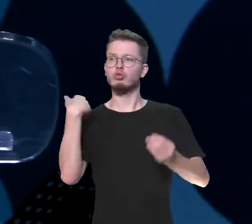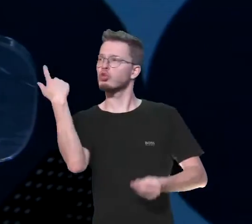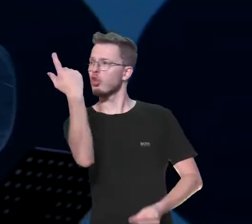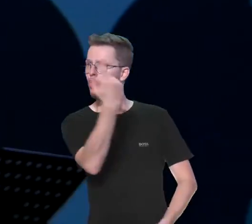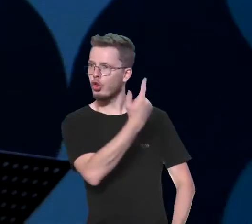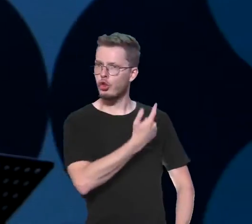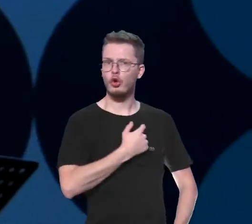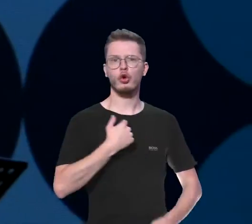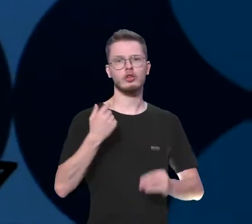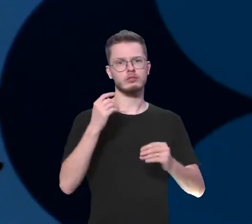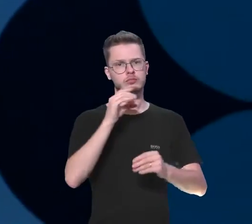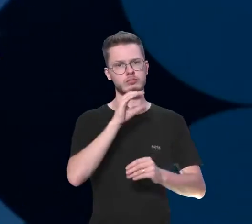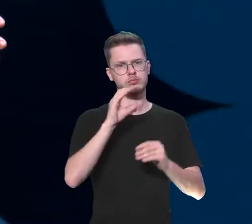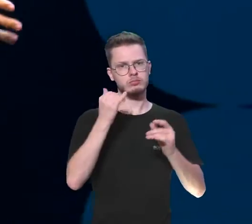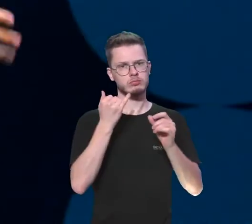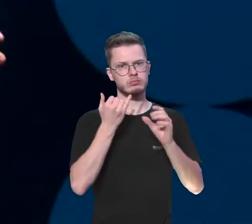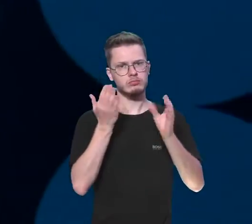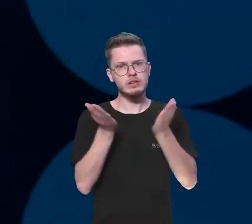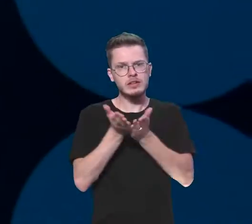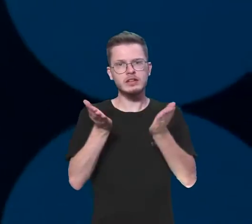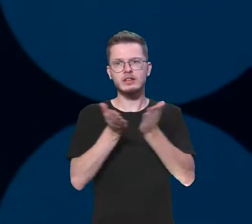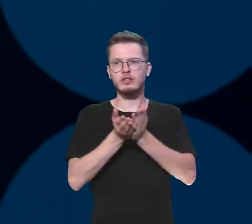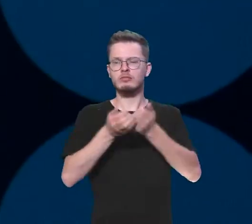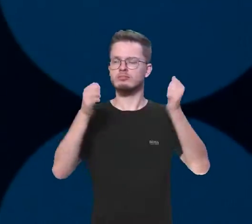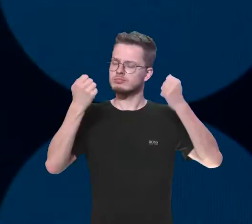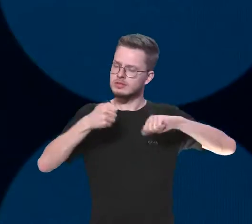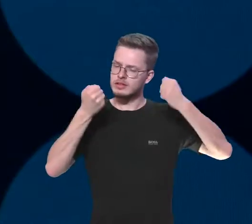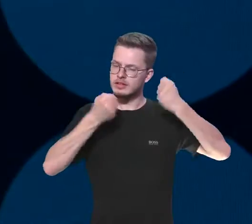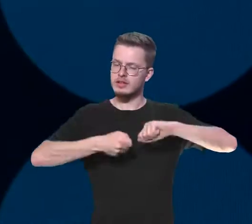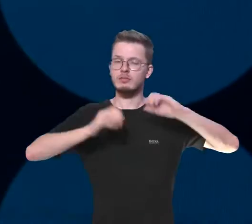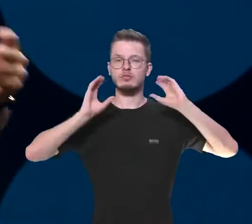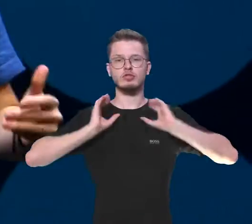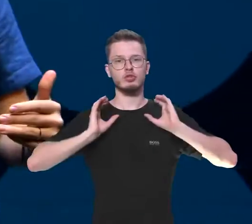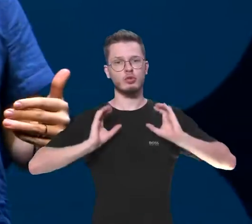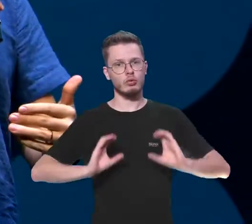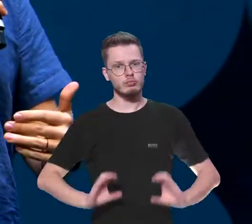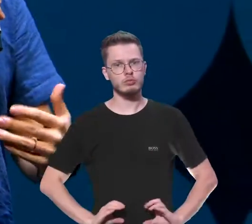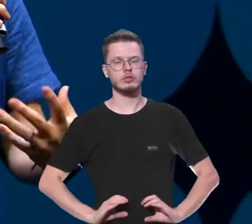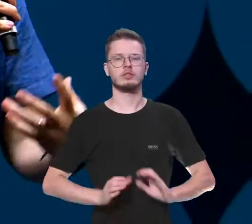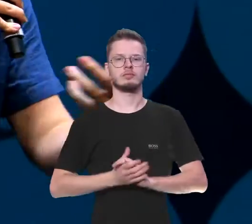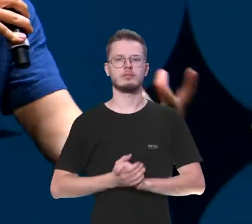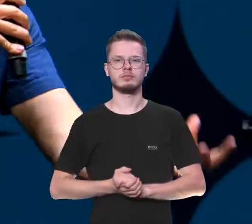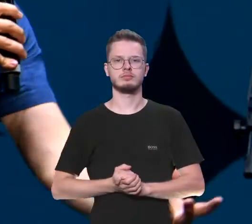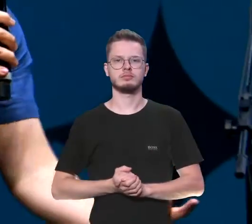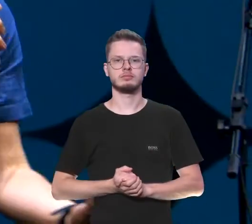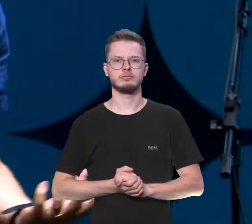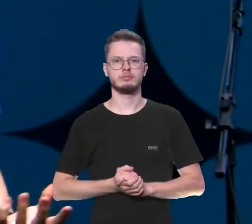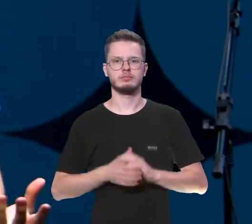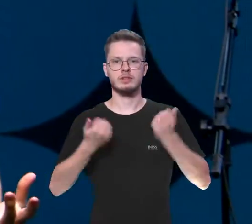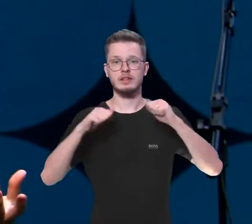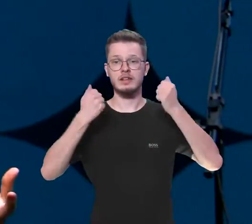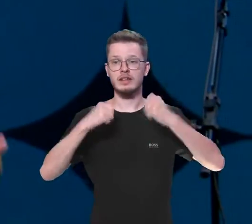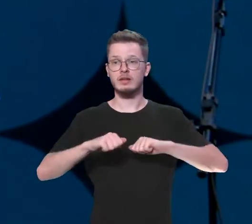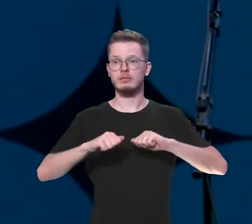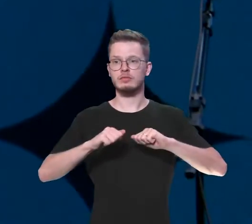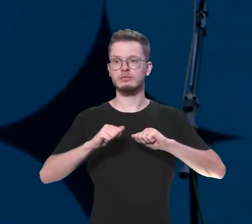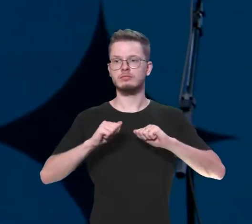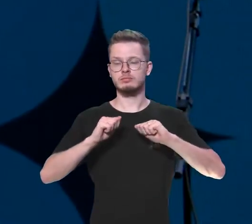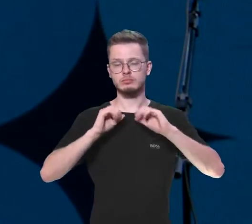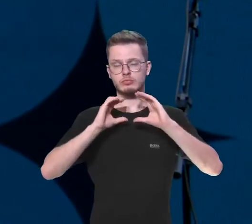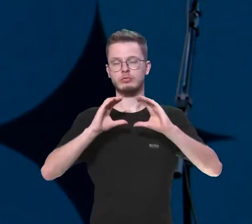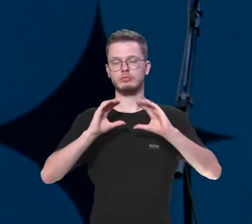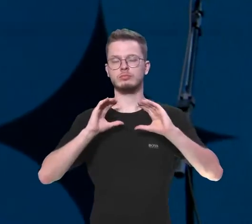você deve se portar na filosofia do reino de Deus. A Bíblia fala que o mundo jaz no maligno,